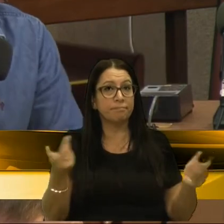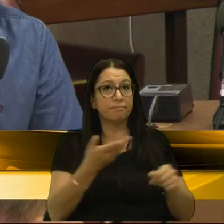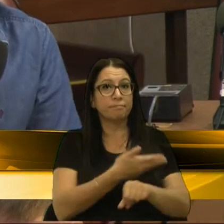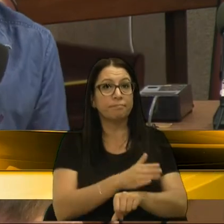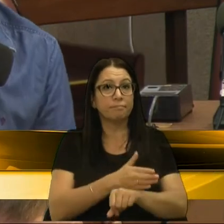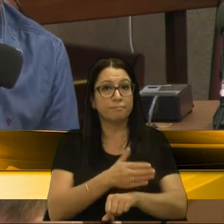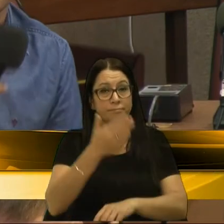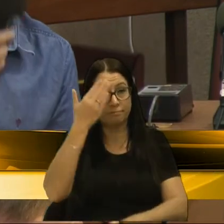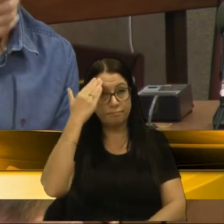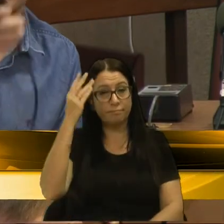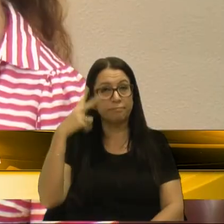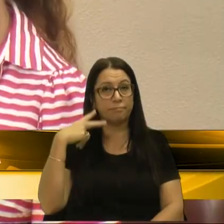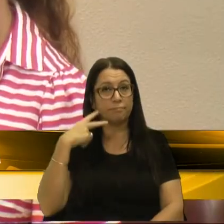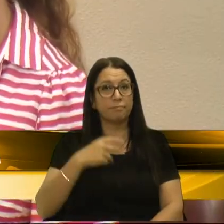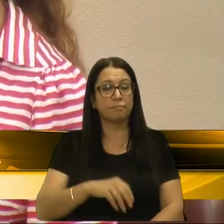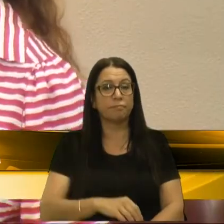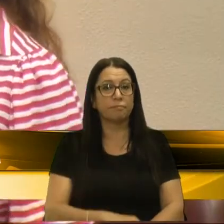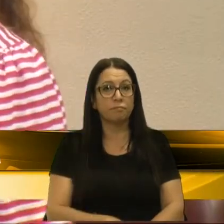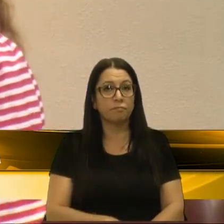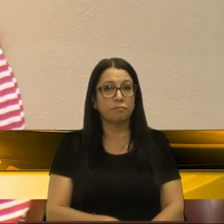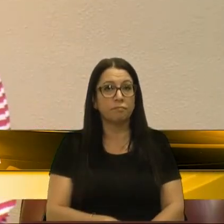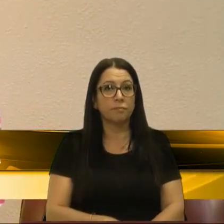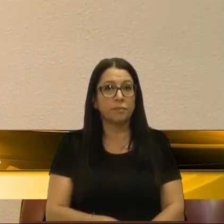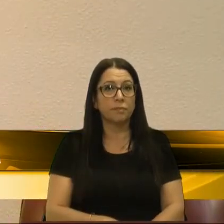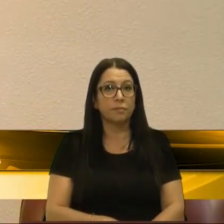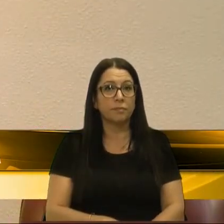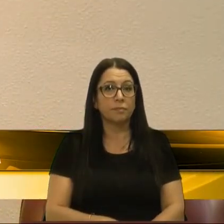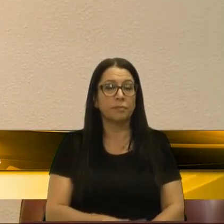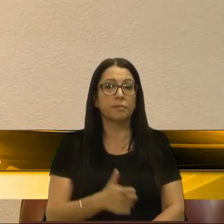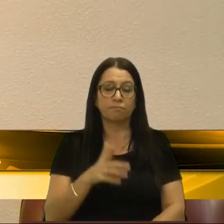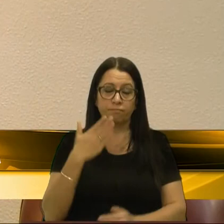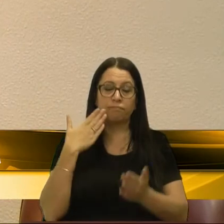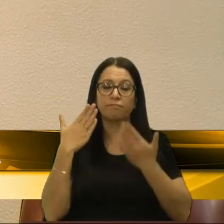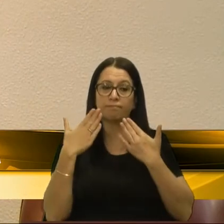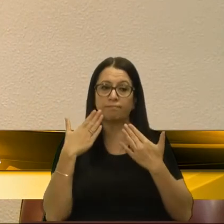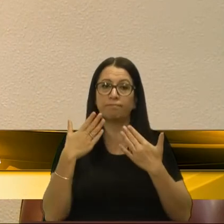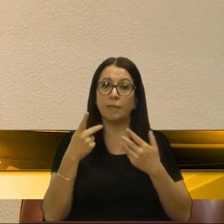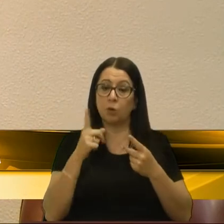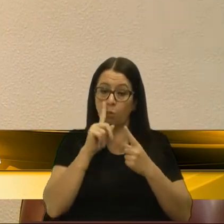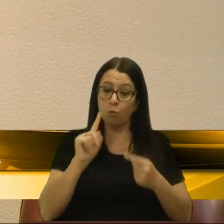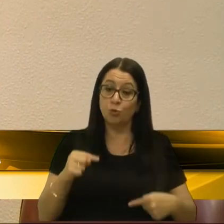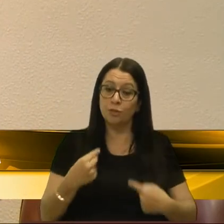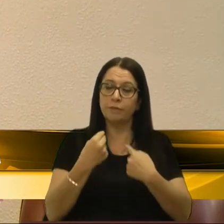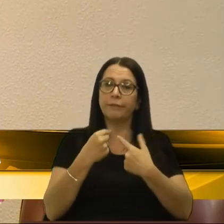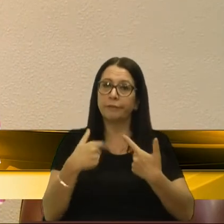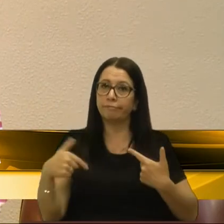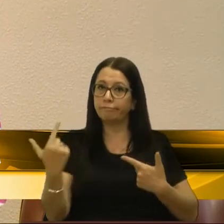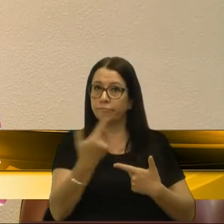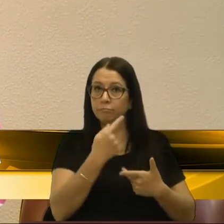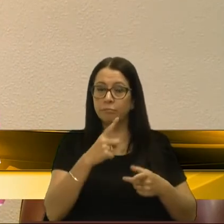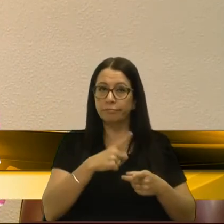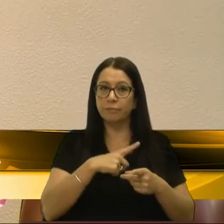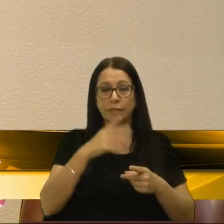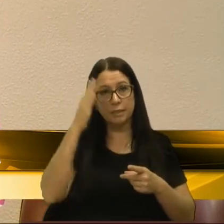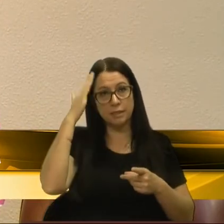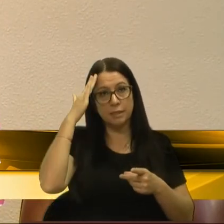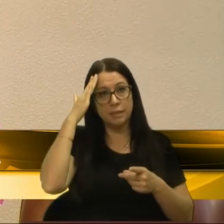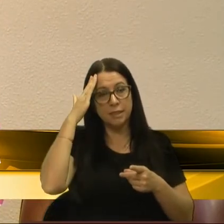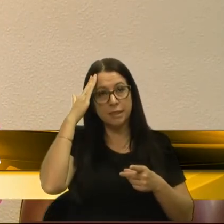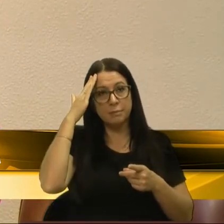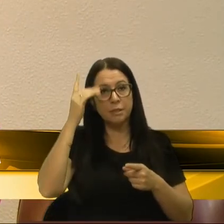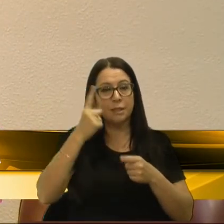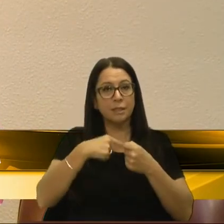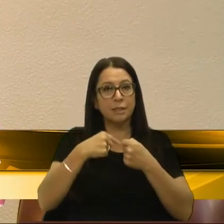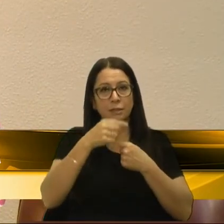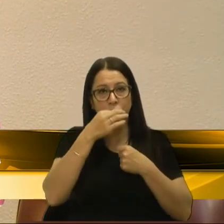treinamentos. Obrigado, vereador. Sem dúvida, vereador, é um desafio muito grande que nós temos, né? Sabemos que a